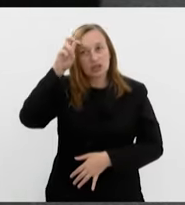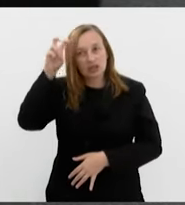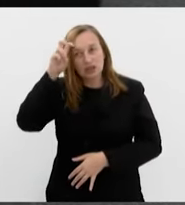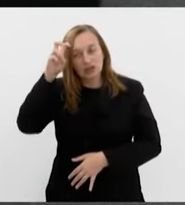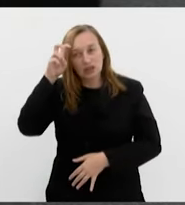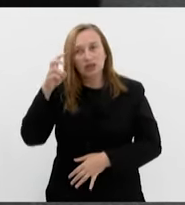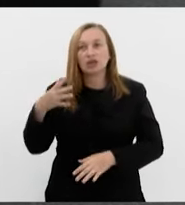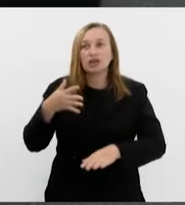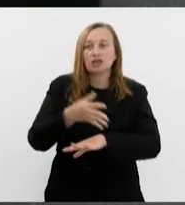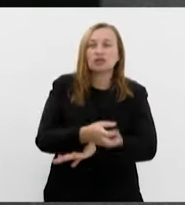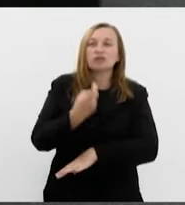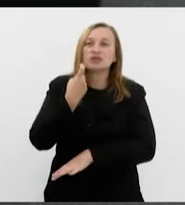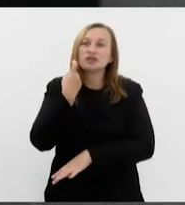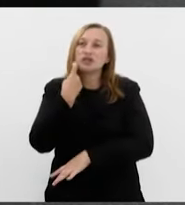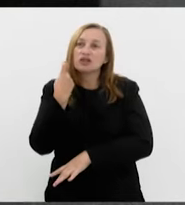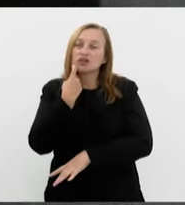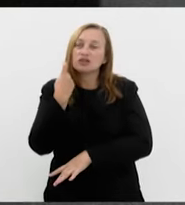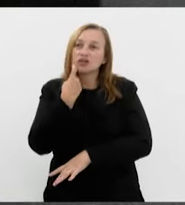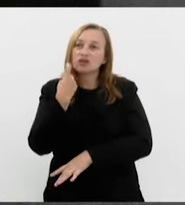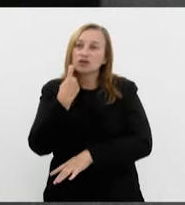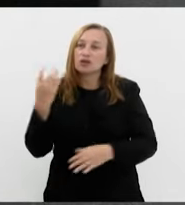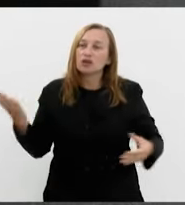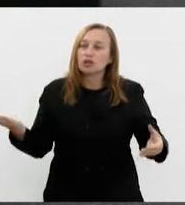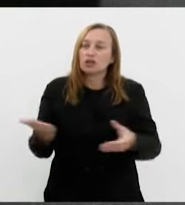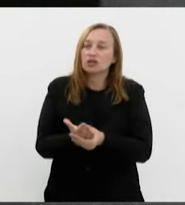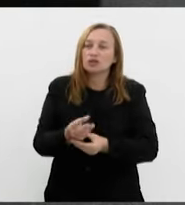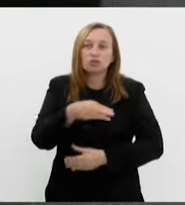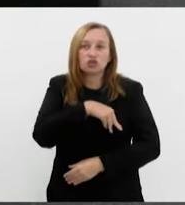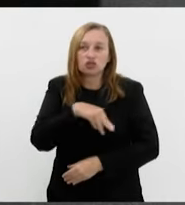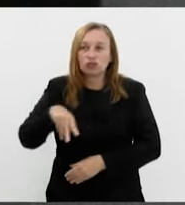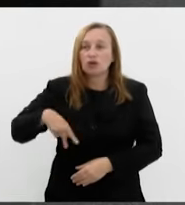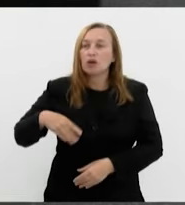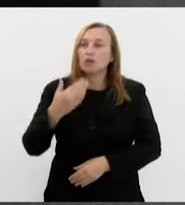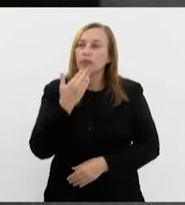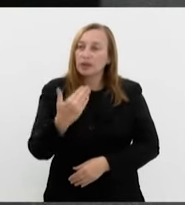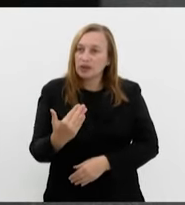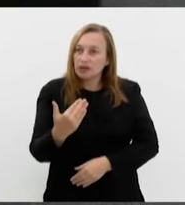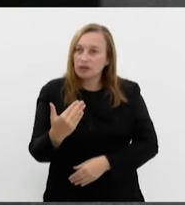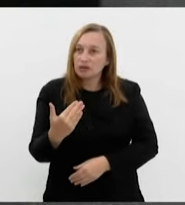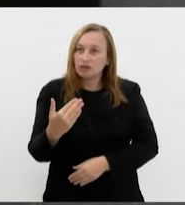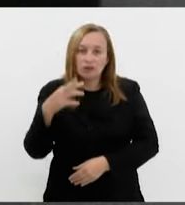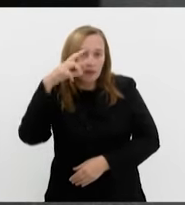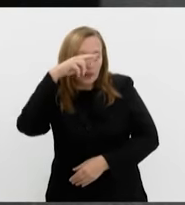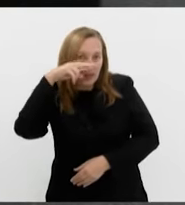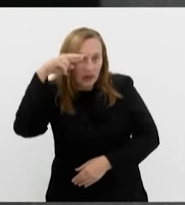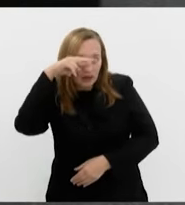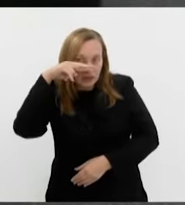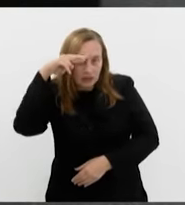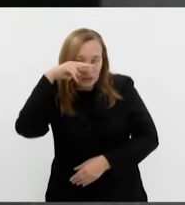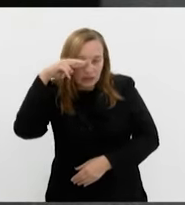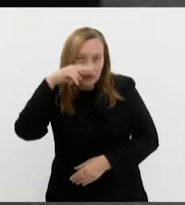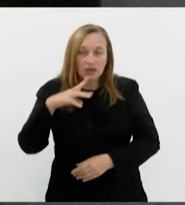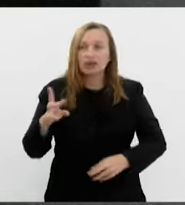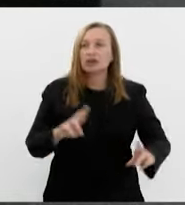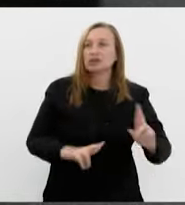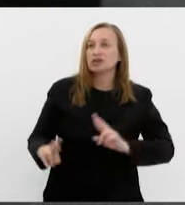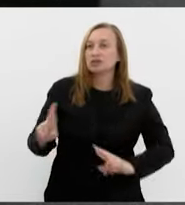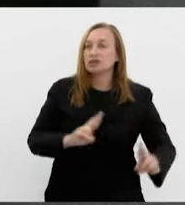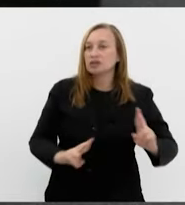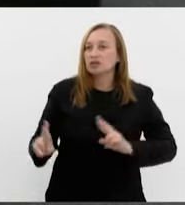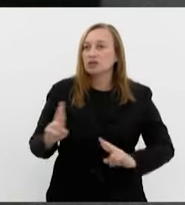na sexta-feira com uma ação no Ministério Público solicitando que seja investigado essa relação